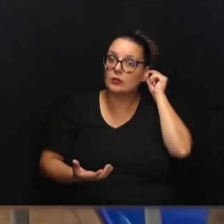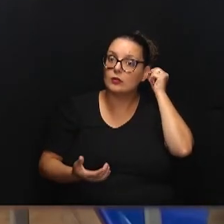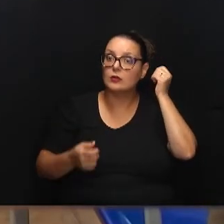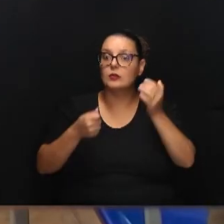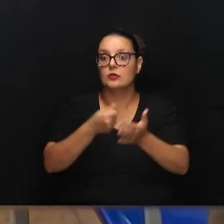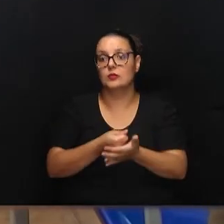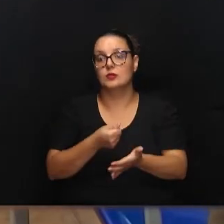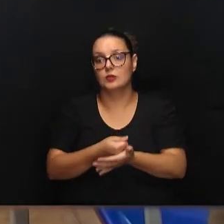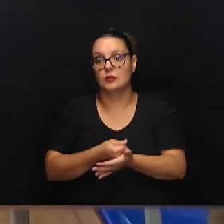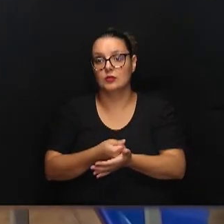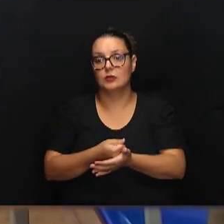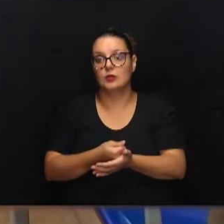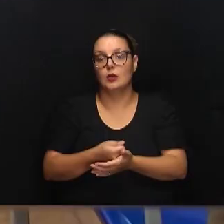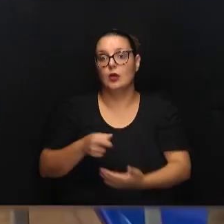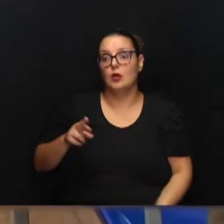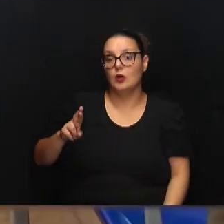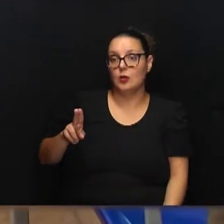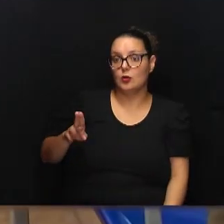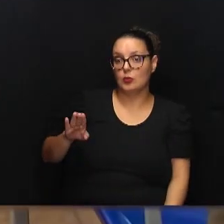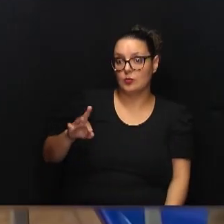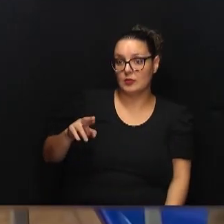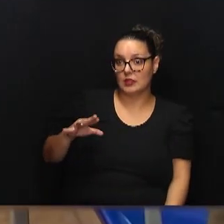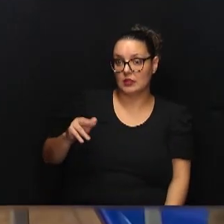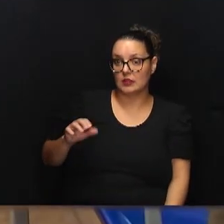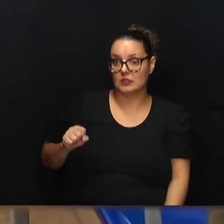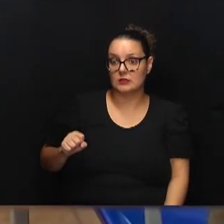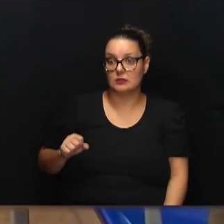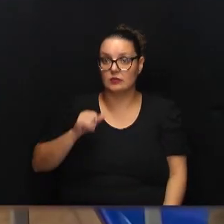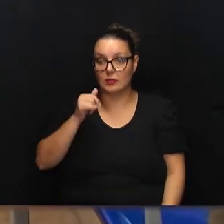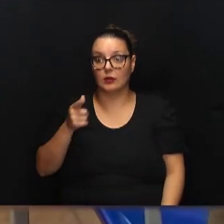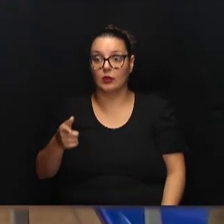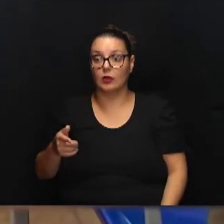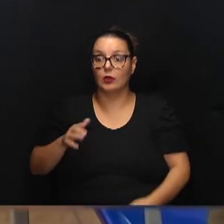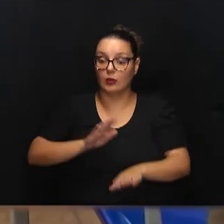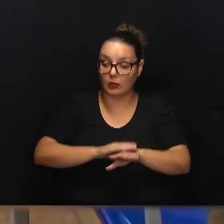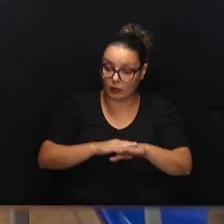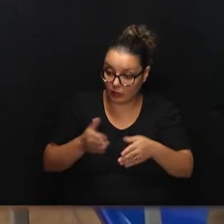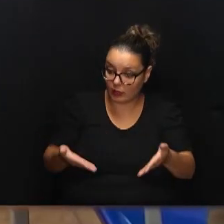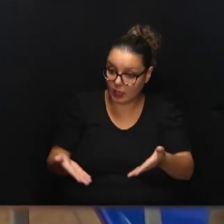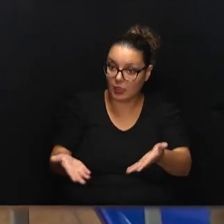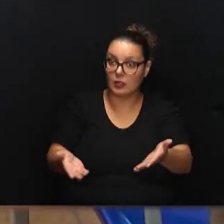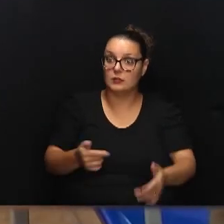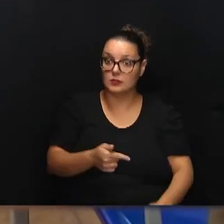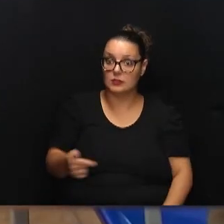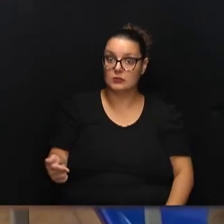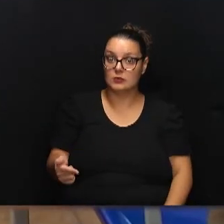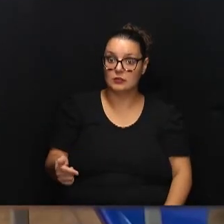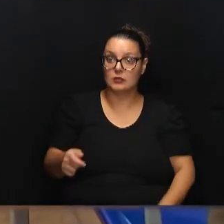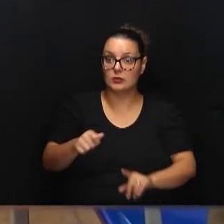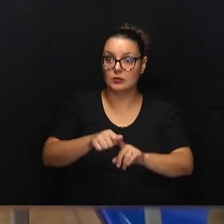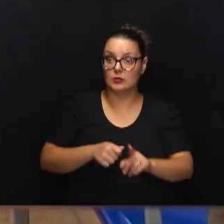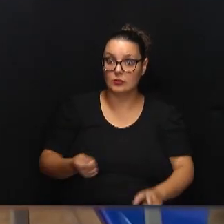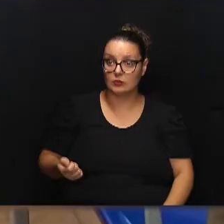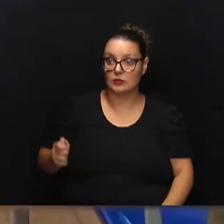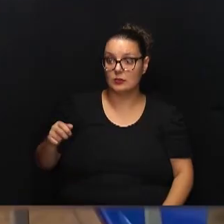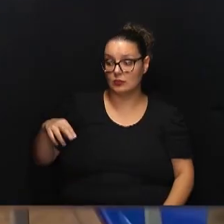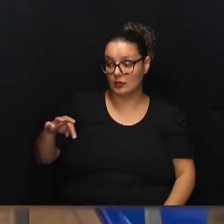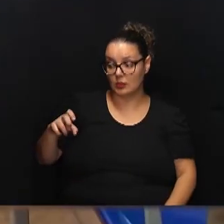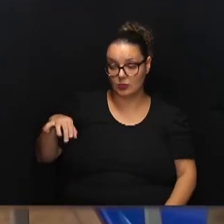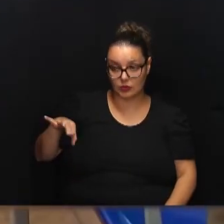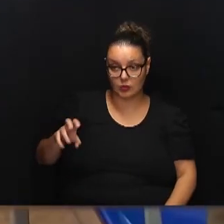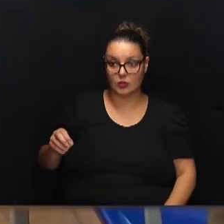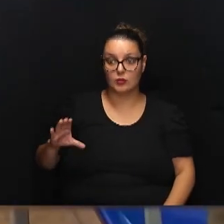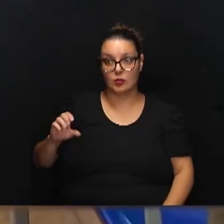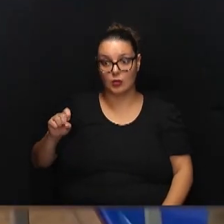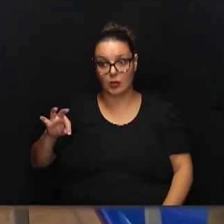garantir rúbricas ou falar, olha, põe aí a atividade do mês Antônio da Costa Santos. Então, esse